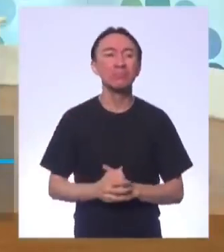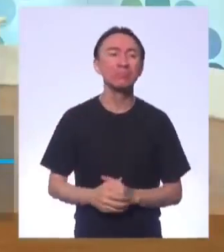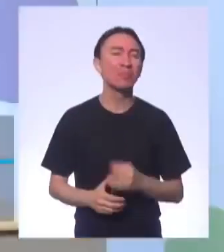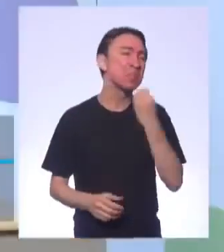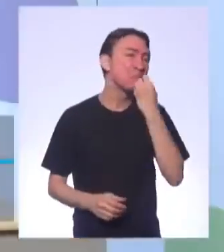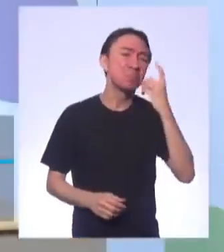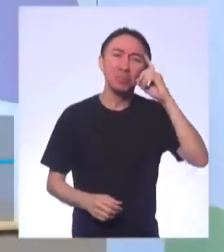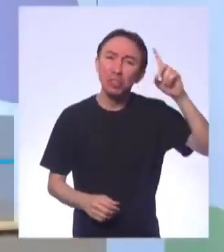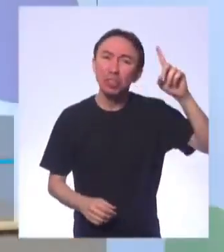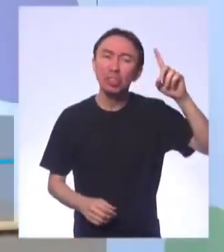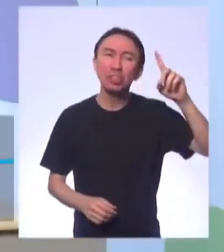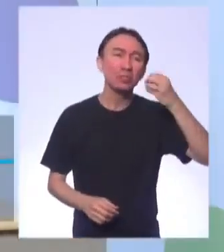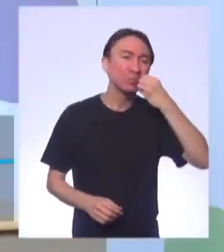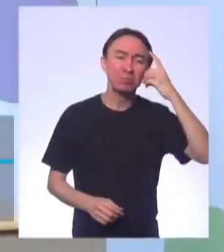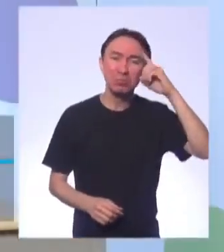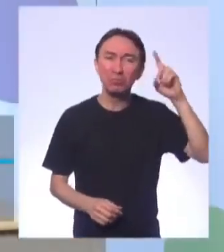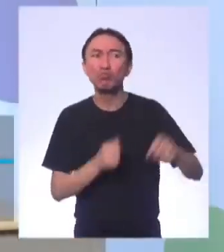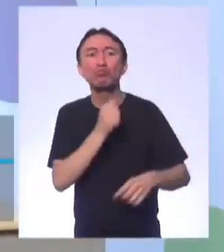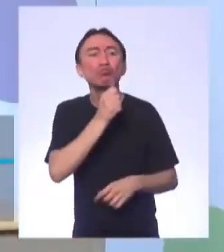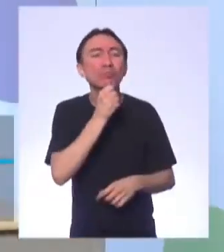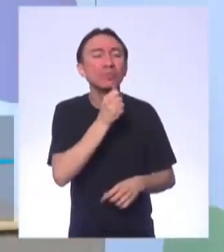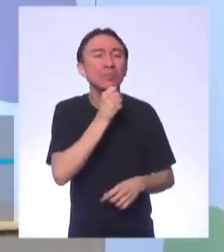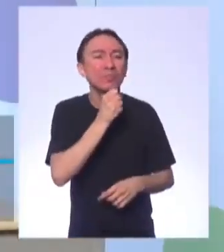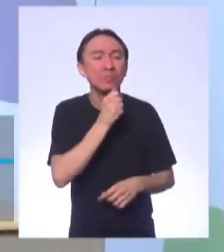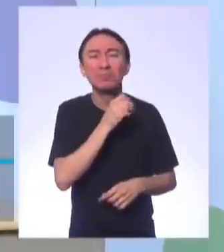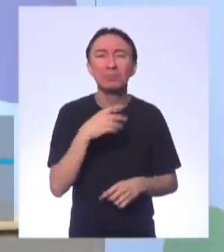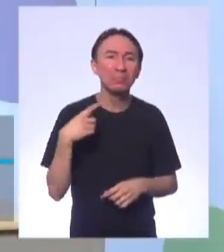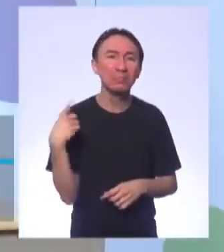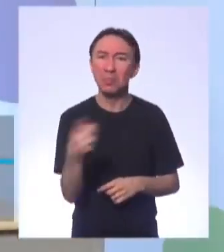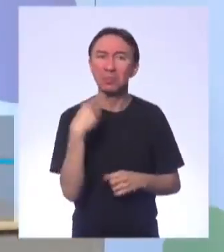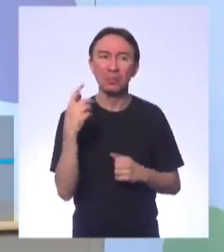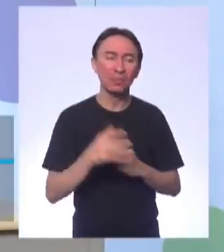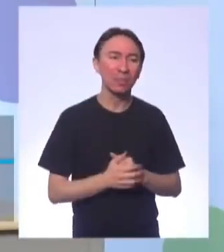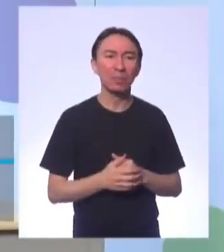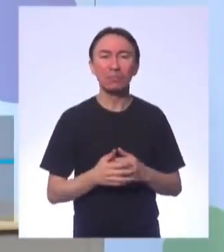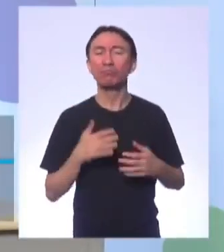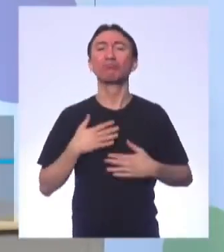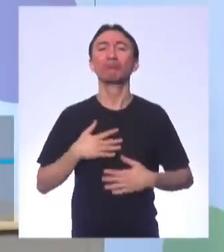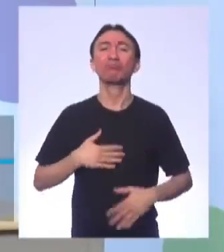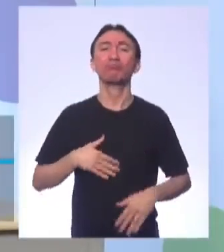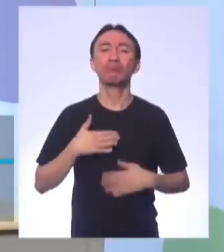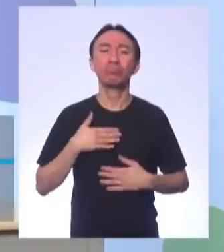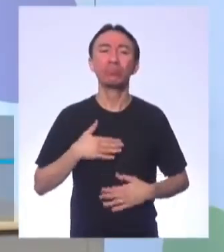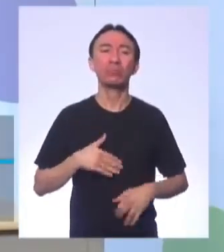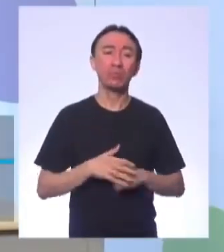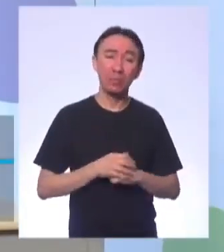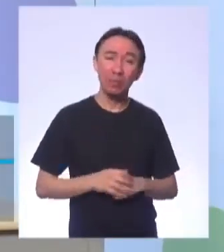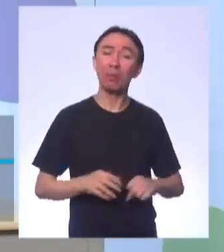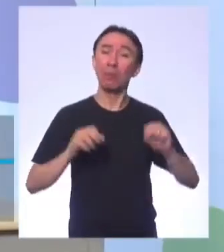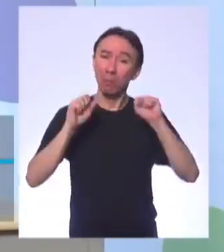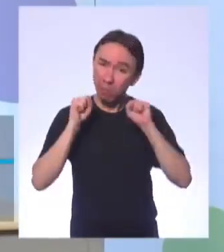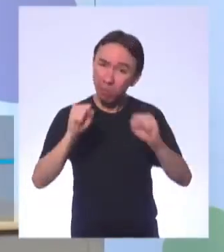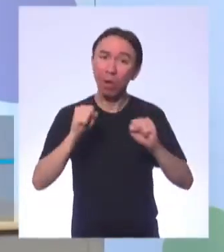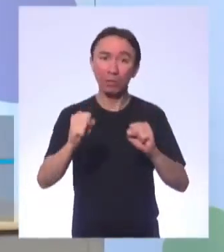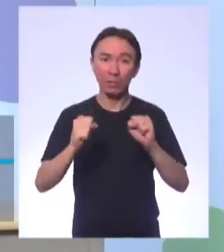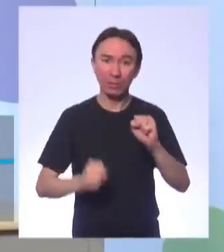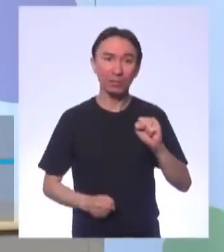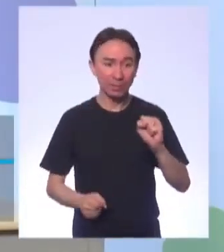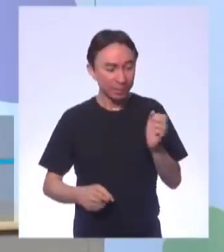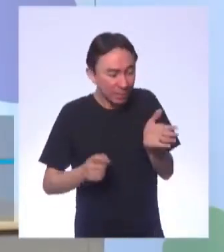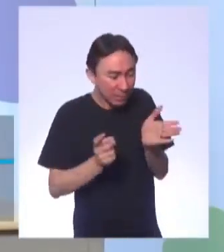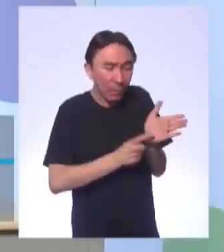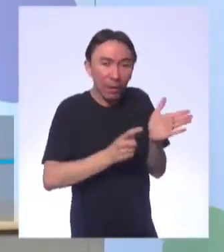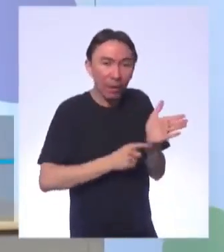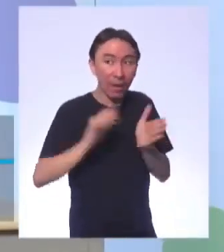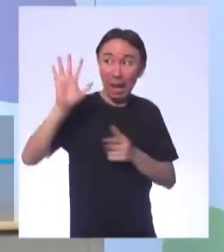ainda não pessoal tá meio tá bom dia pessoal pode pode apertar lá o